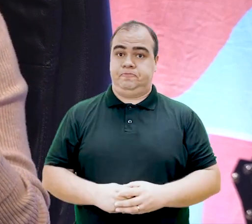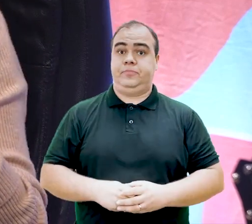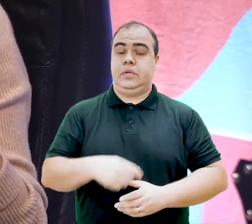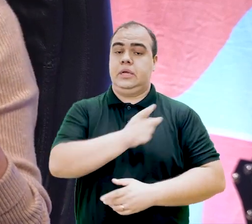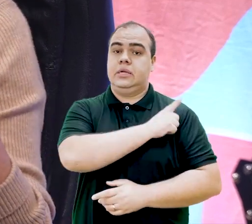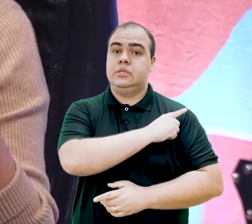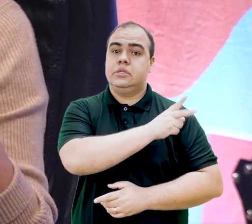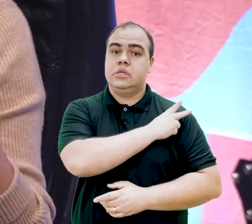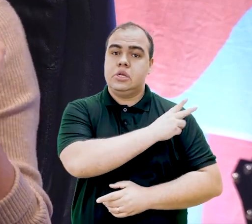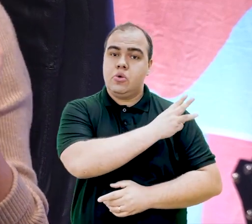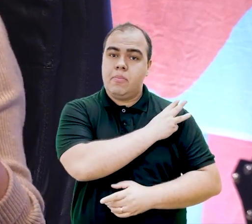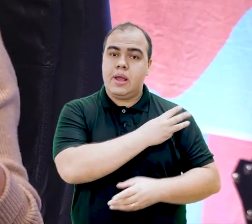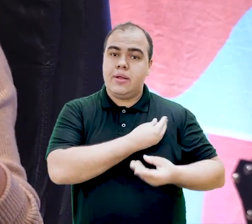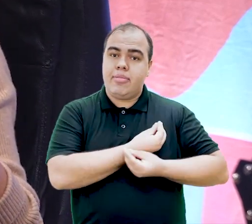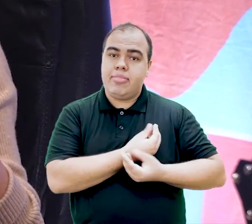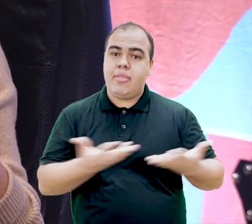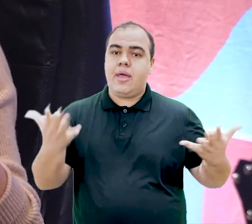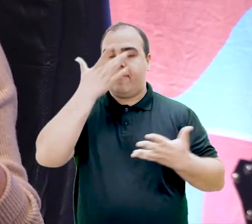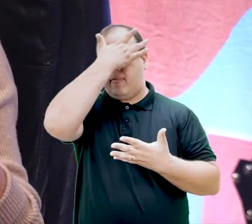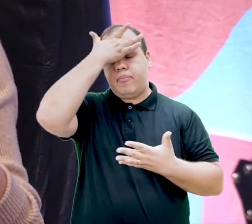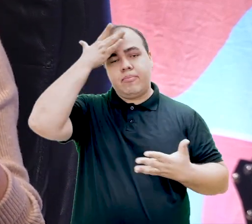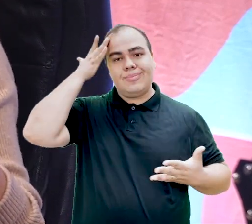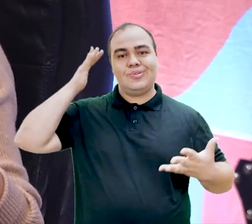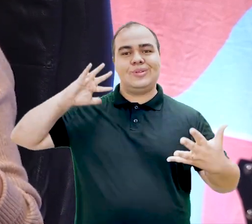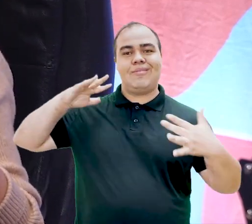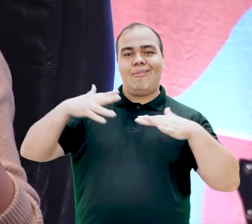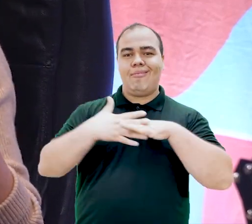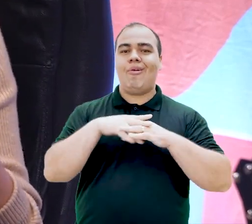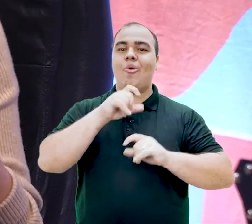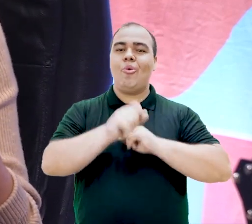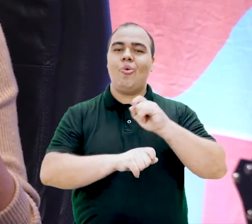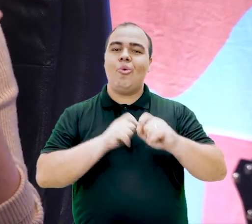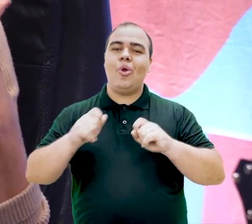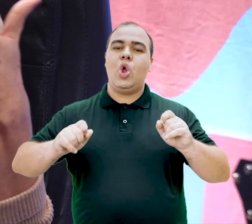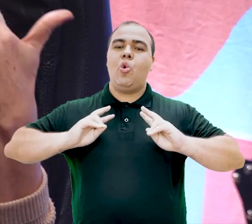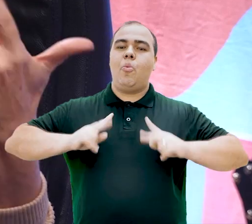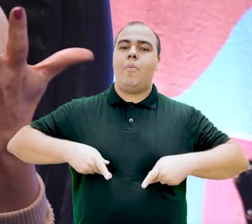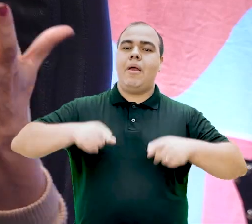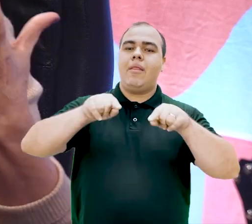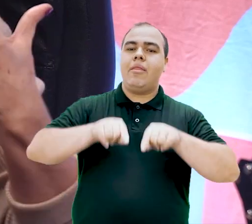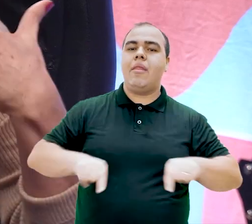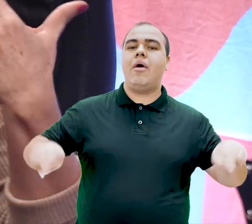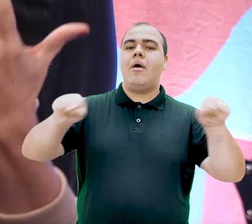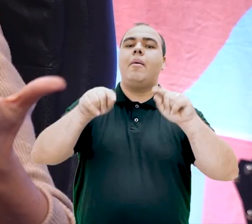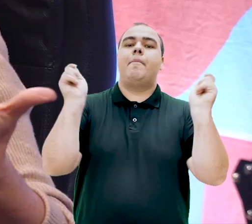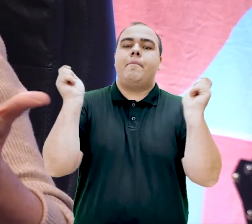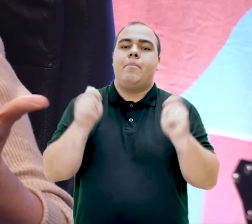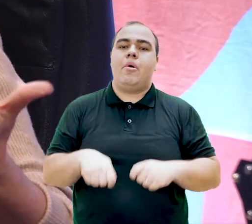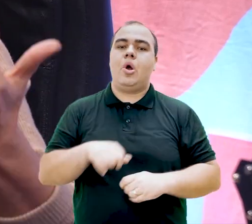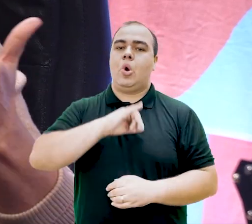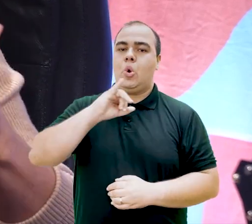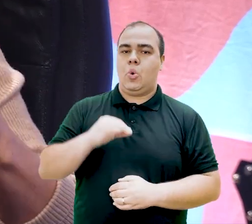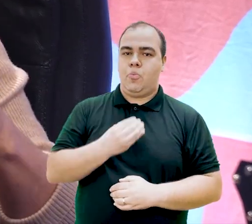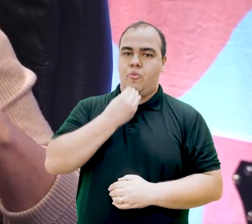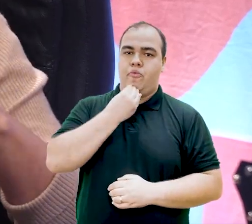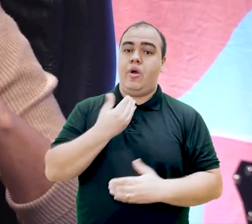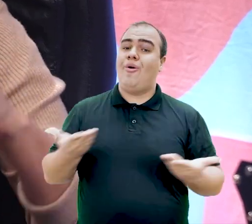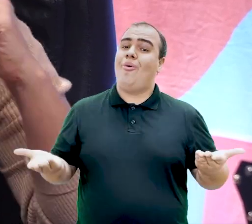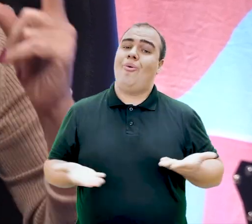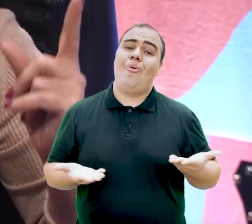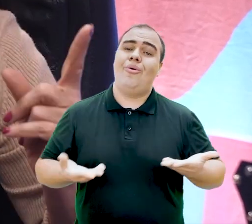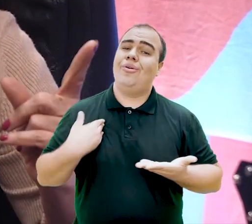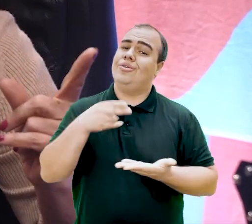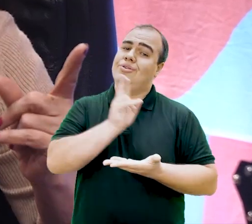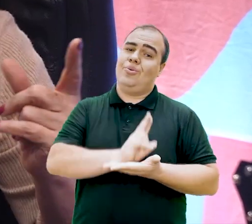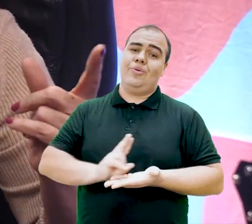ele dava a cada cidadão o acesso ao que a humanidade produziu de melhor para que Ele pudesse usufruir não isso